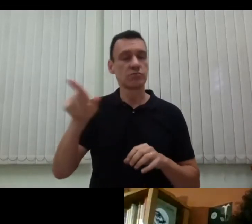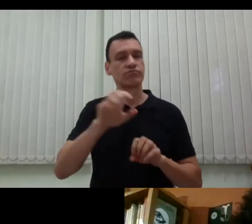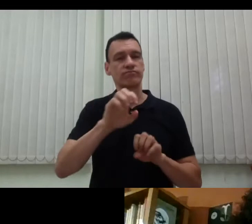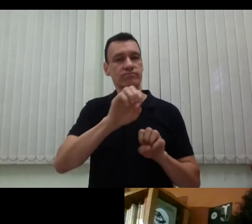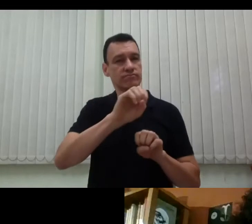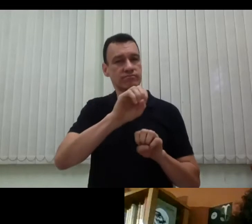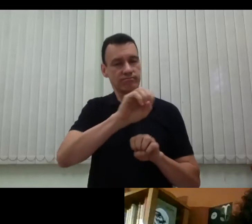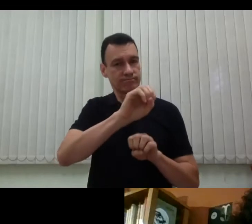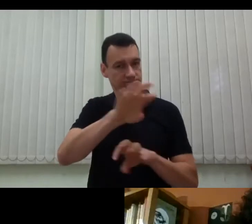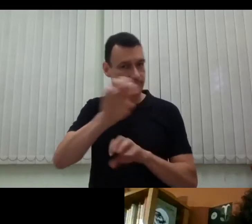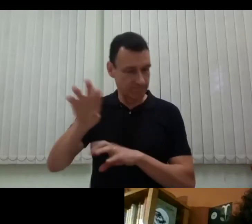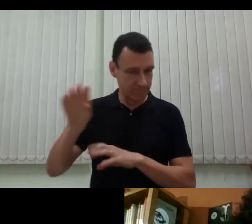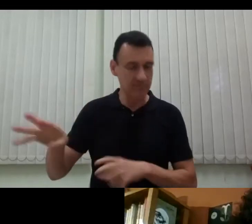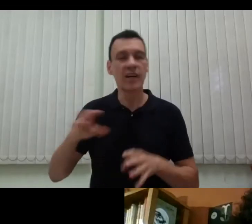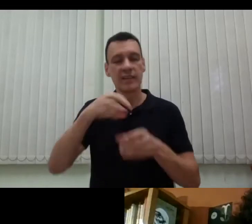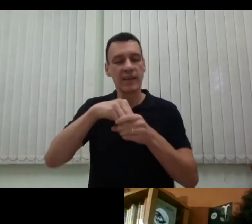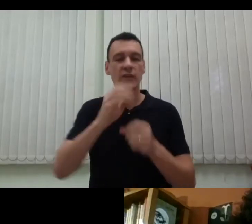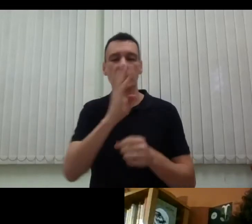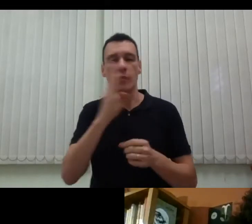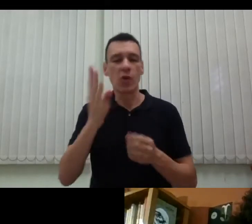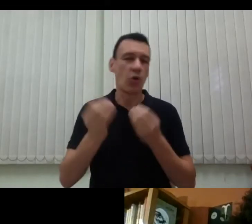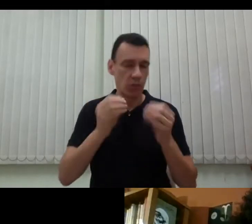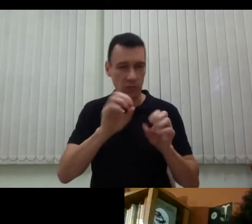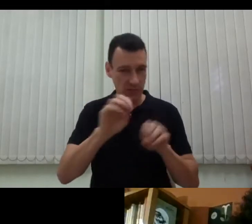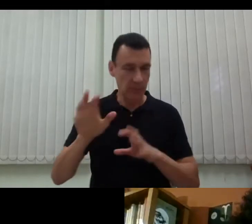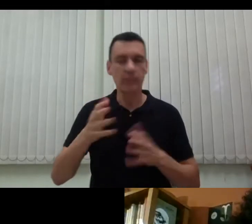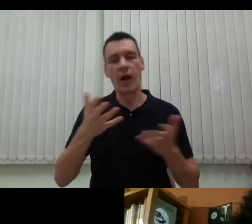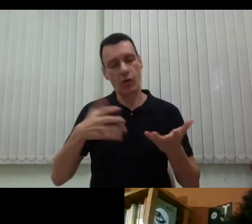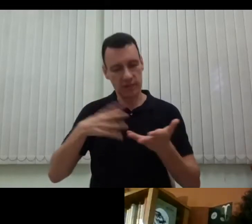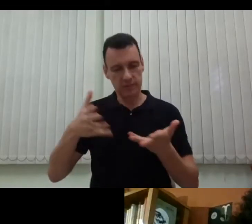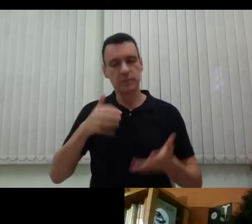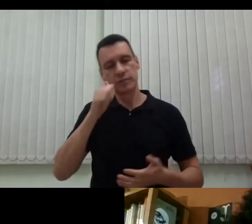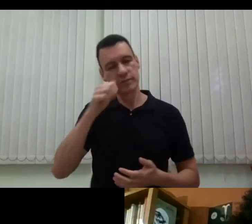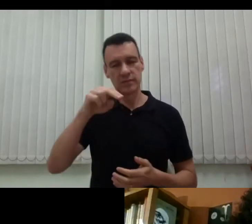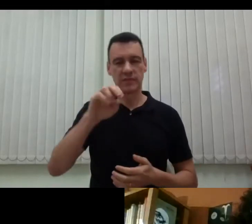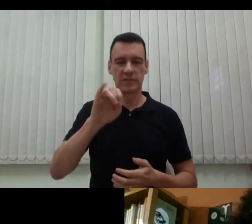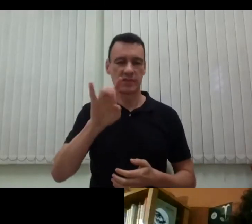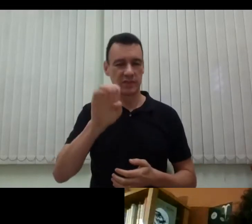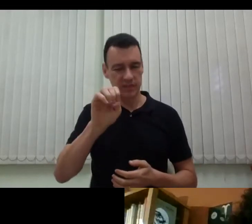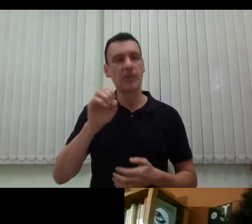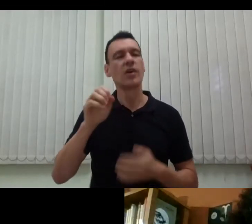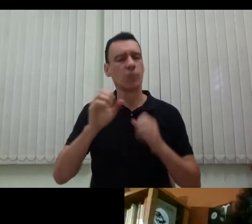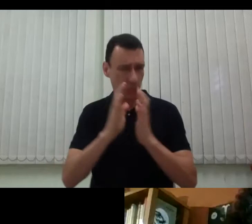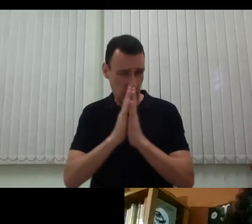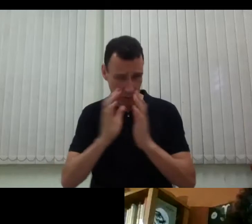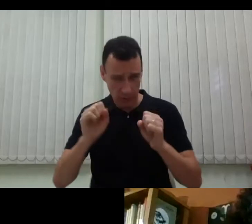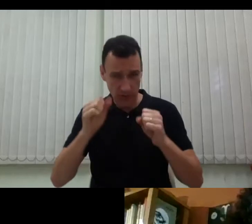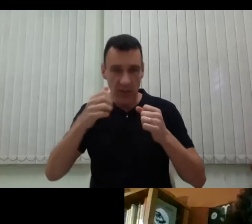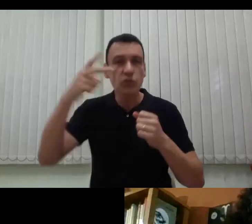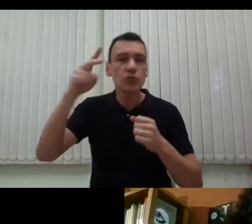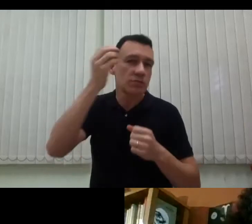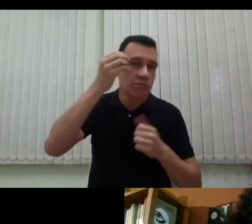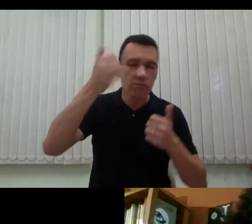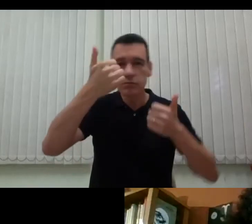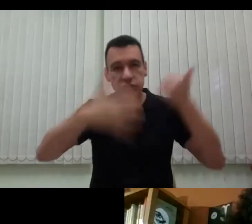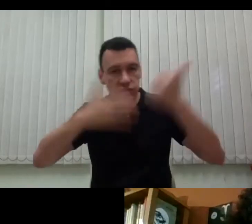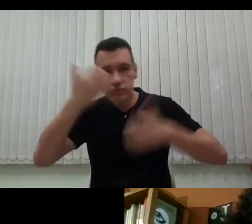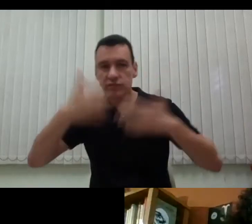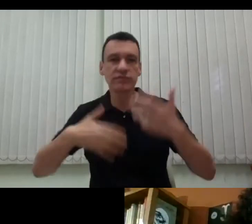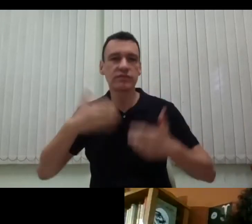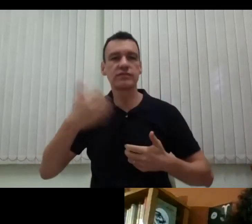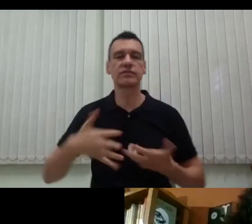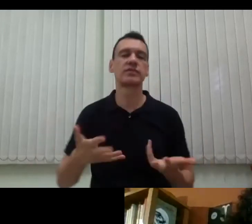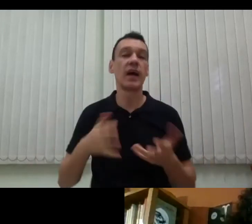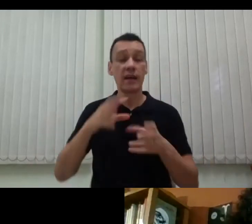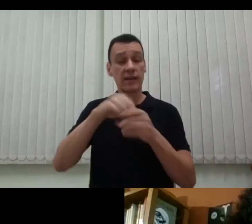da biblioteca. Neide, então, está com você falar um pouquinho dessa tua experiência, tanto no espaço da biblioteca,